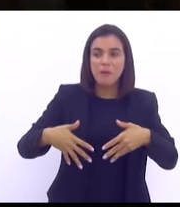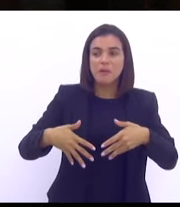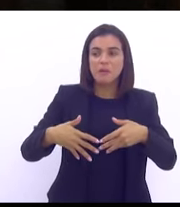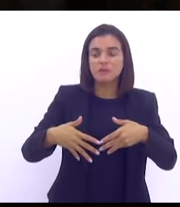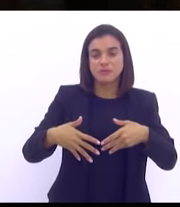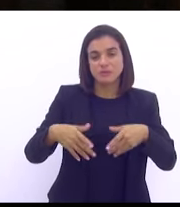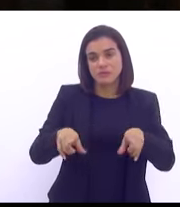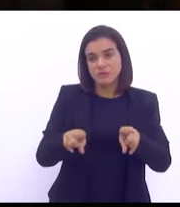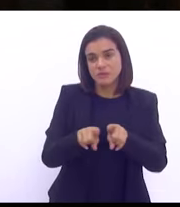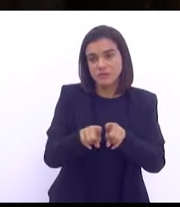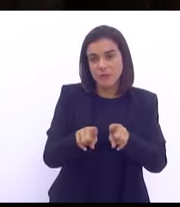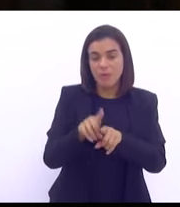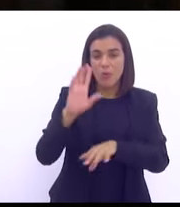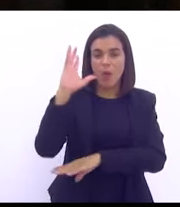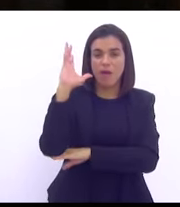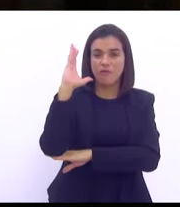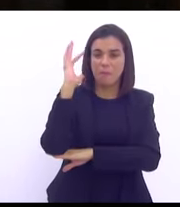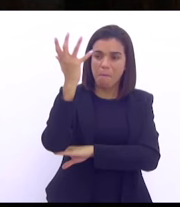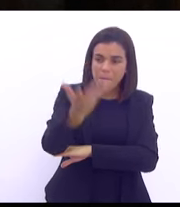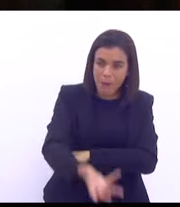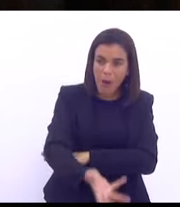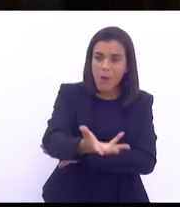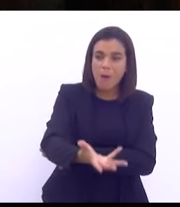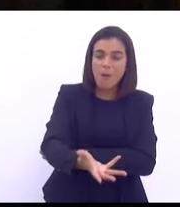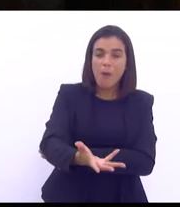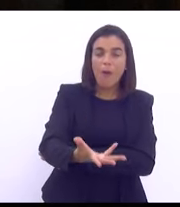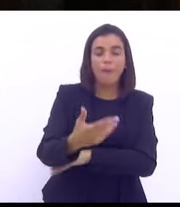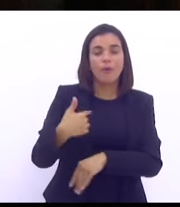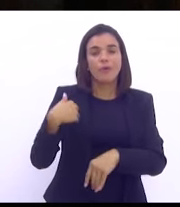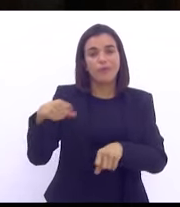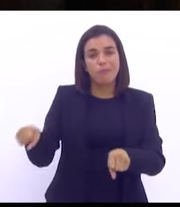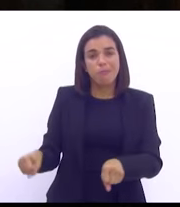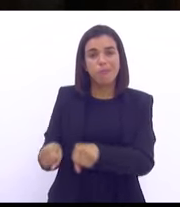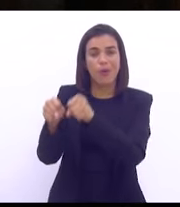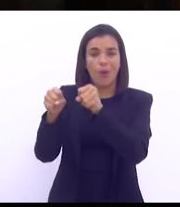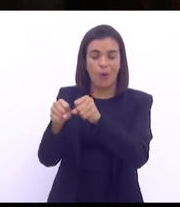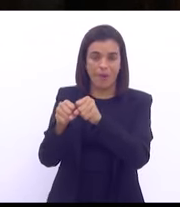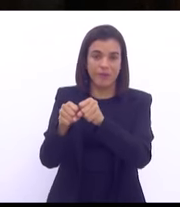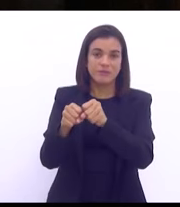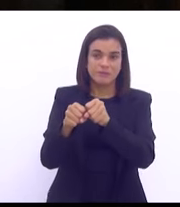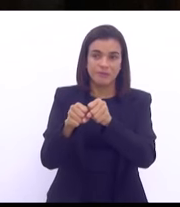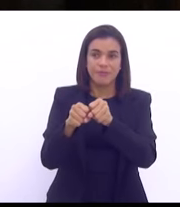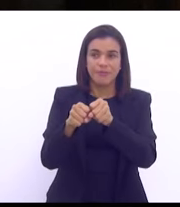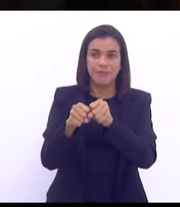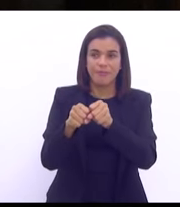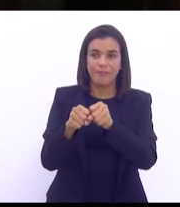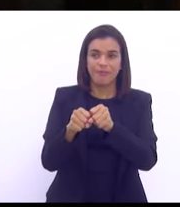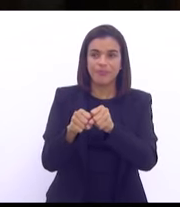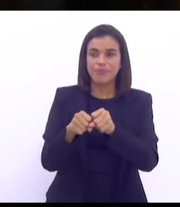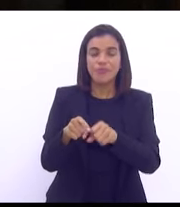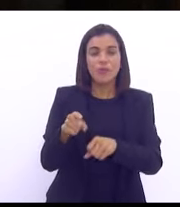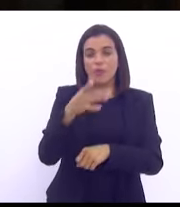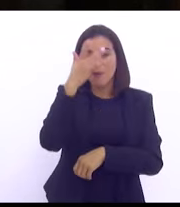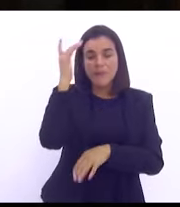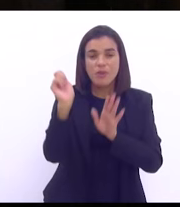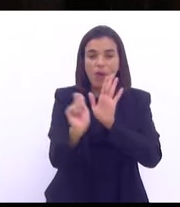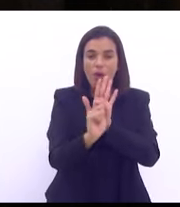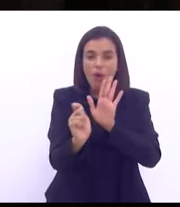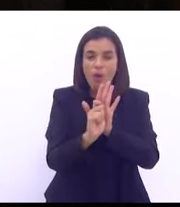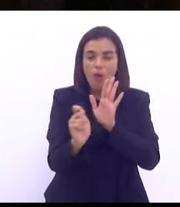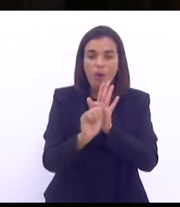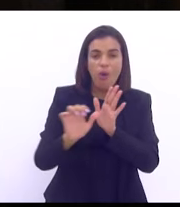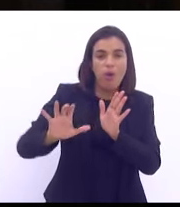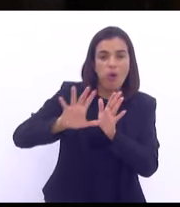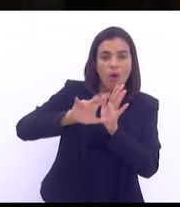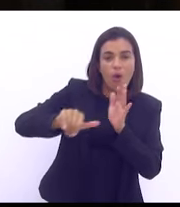cai uma árvore, quando se danifica uma instalação, quando o cracudo rouba